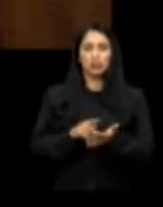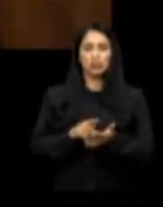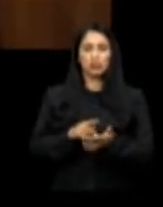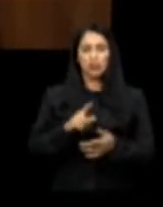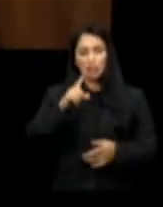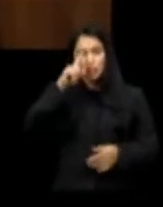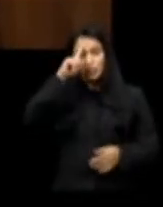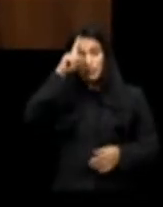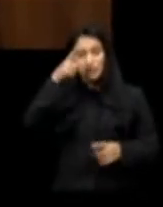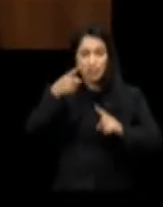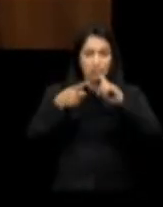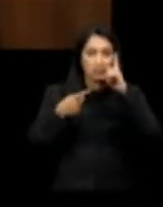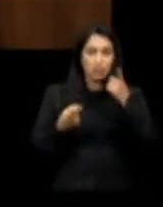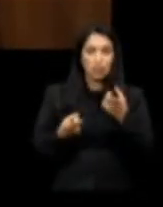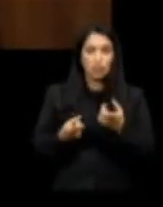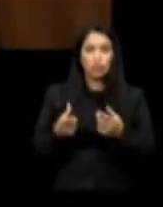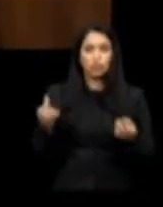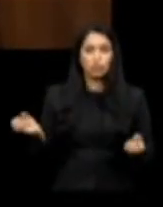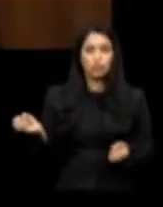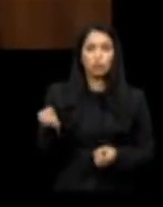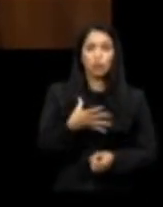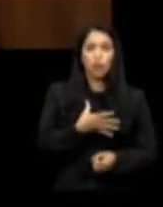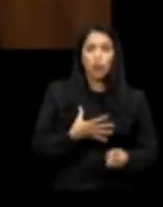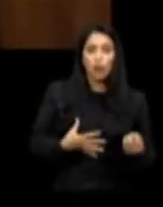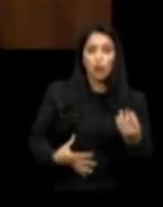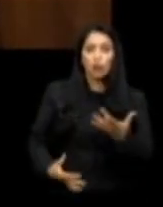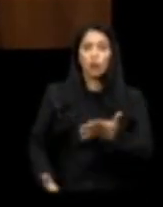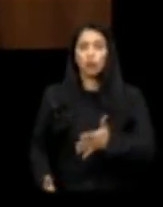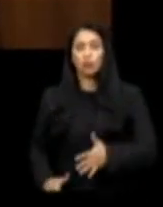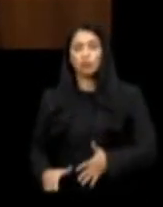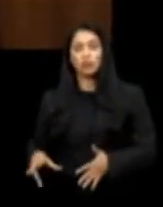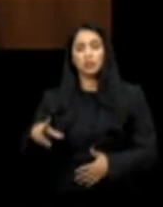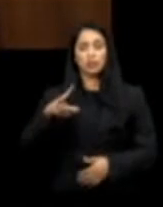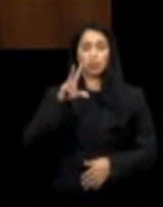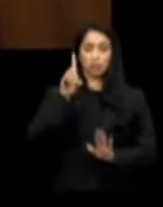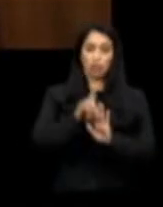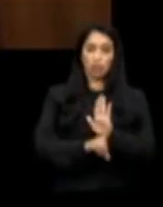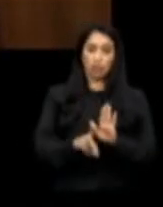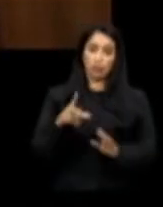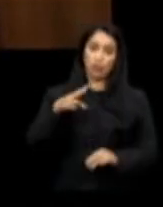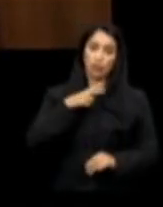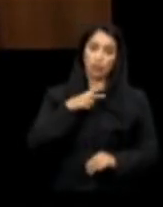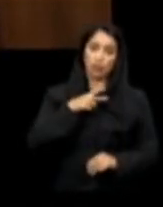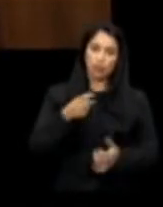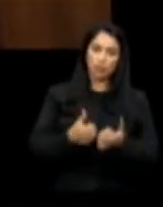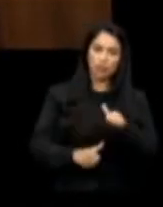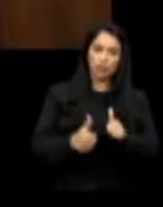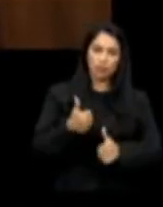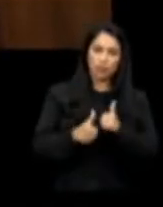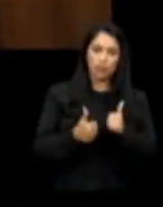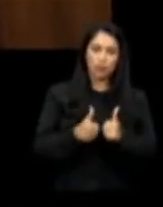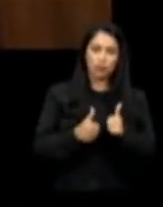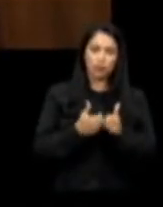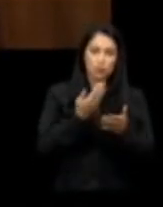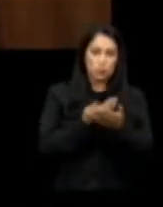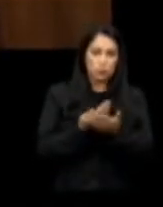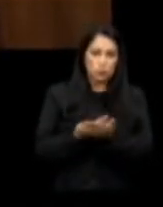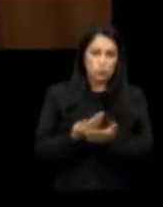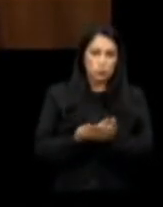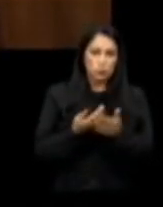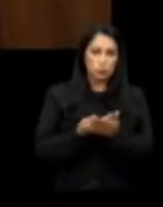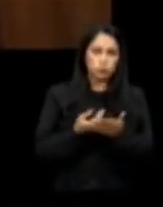da privacidade. Esse processo de reinvenção do direito à privacidade é analisado com esmero e profundidade